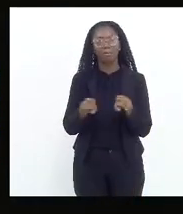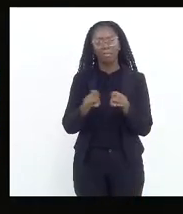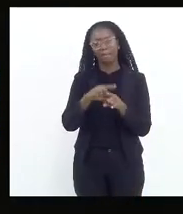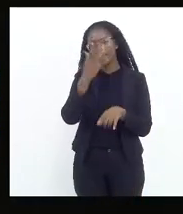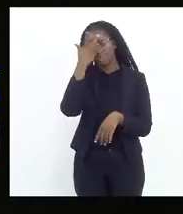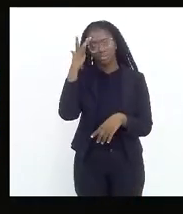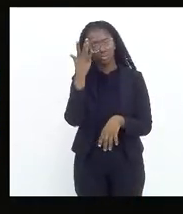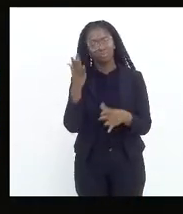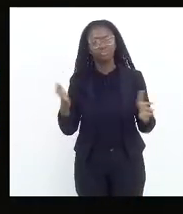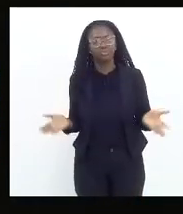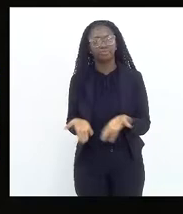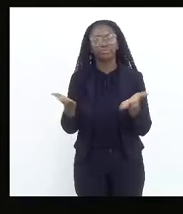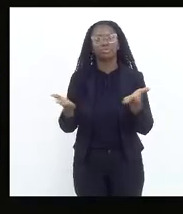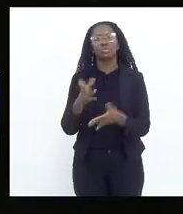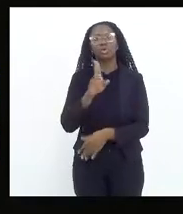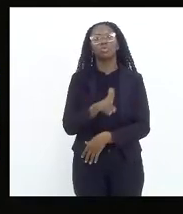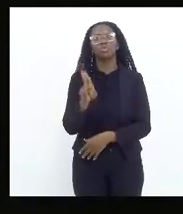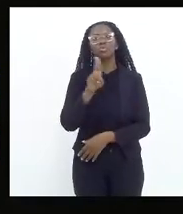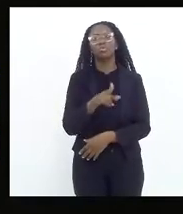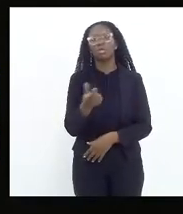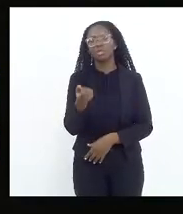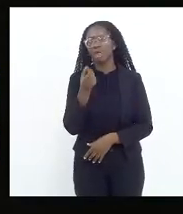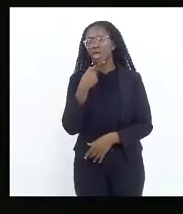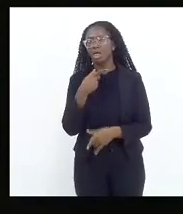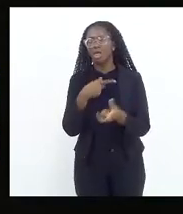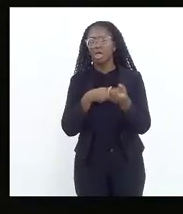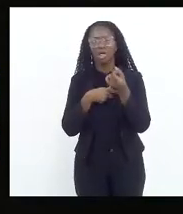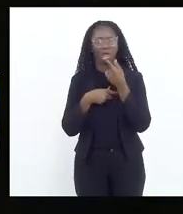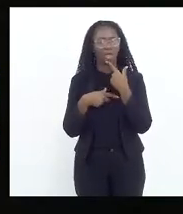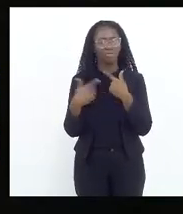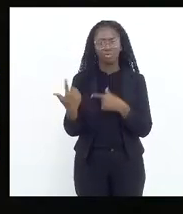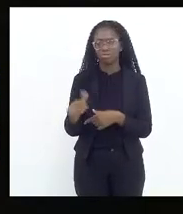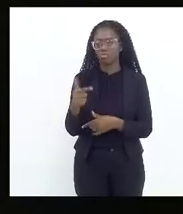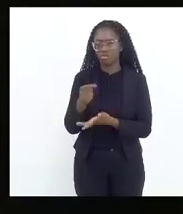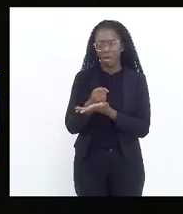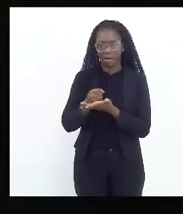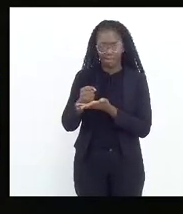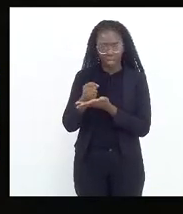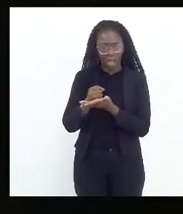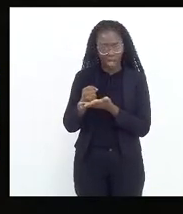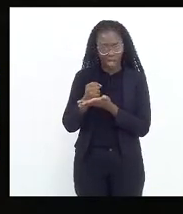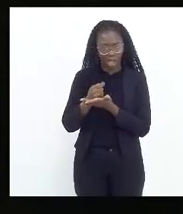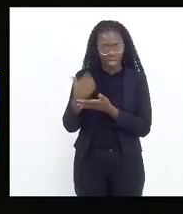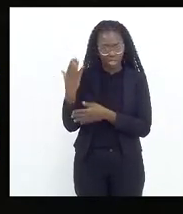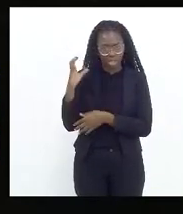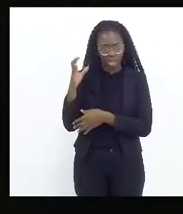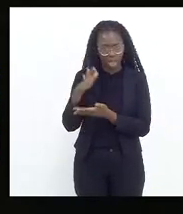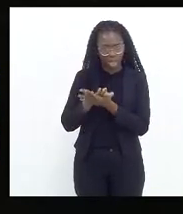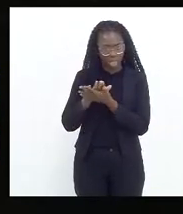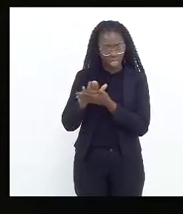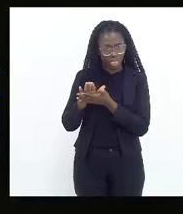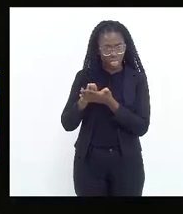o uso de uma medicação que não tinha respaldo científico nenhum,